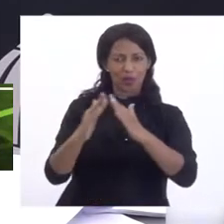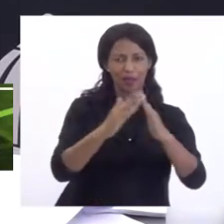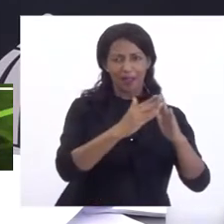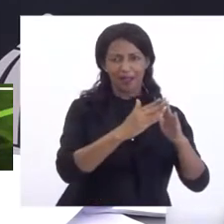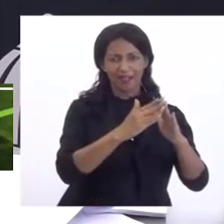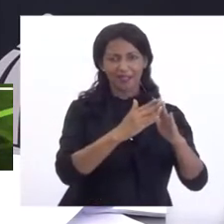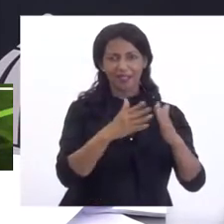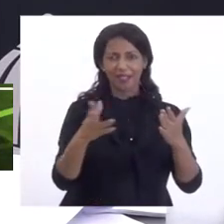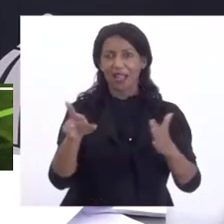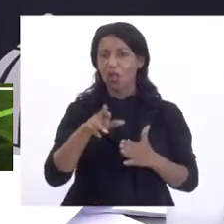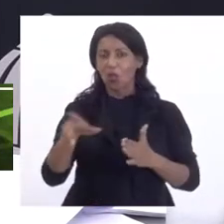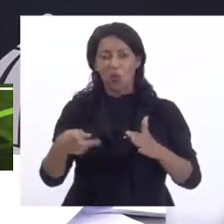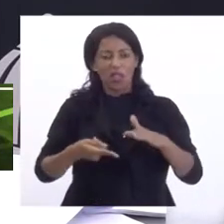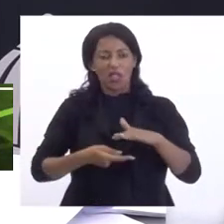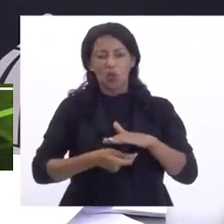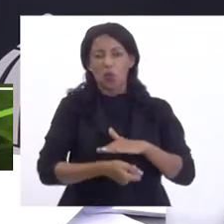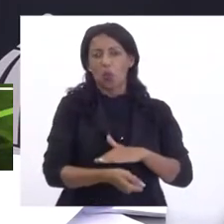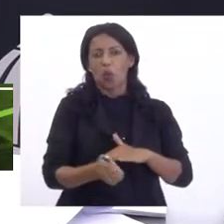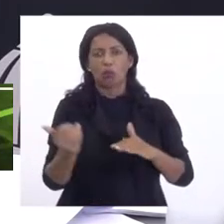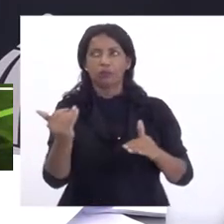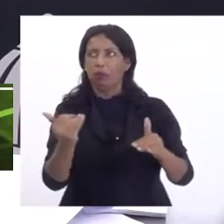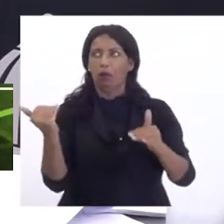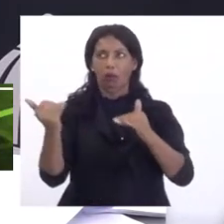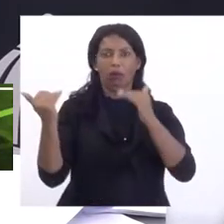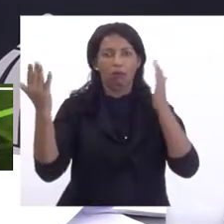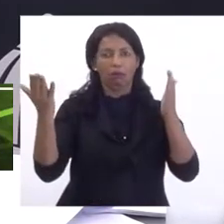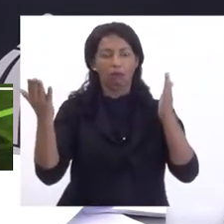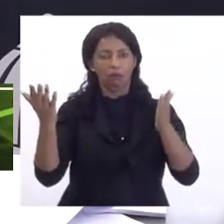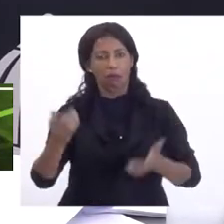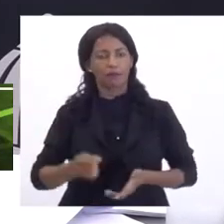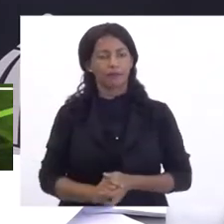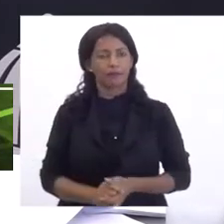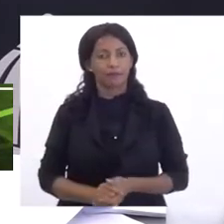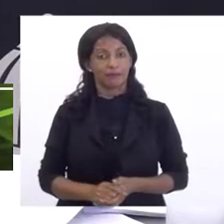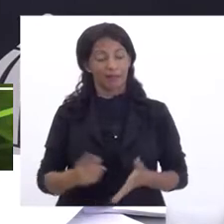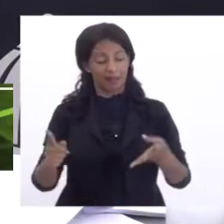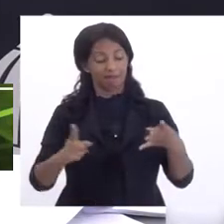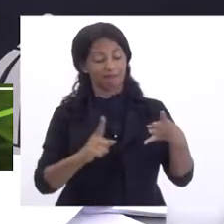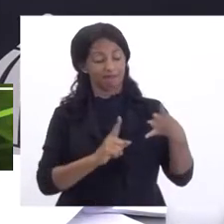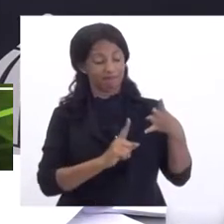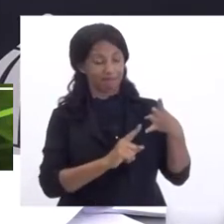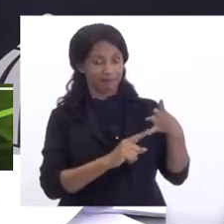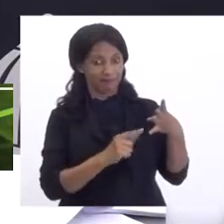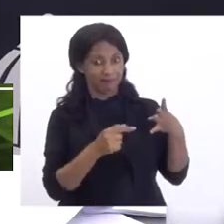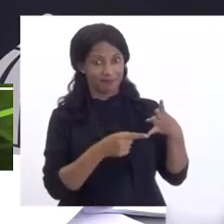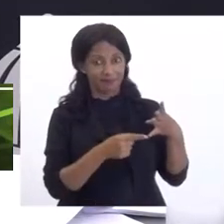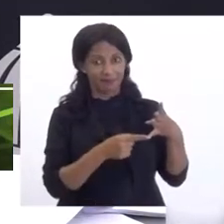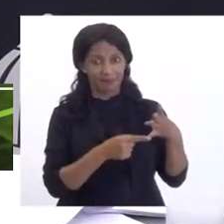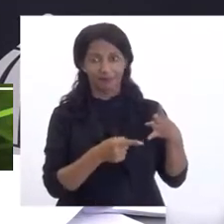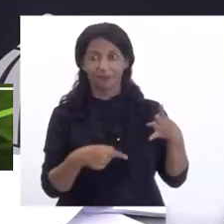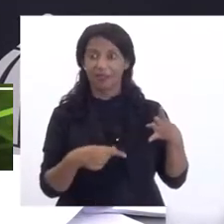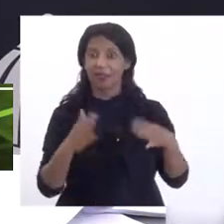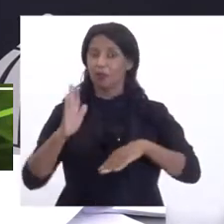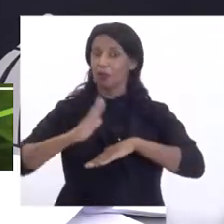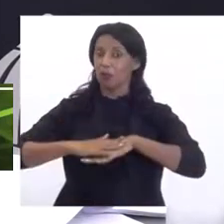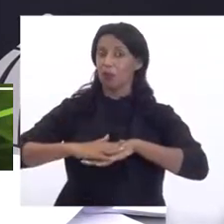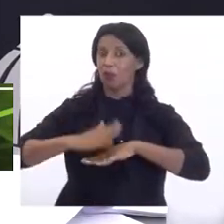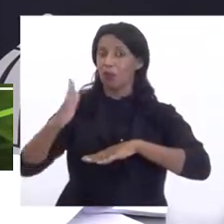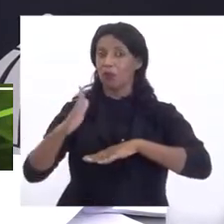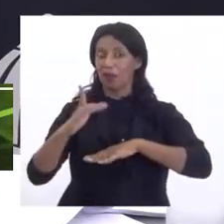recurso excepcional. Então, essa é a primeira questão, que por mais que